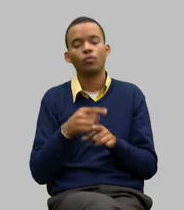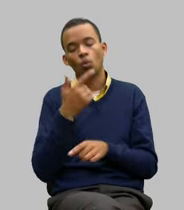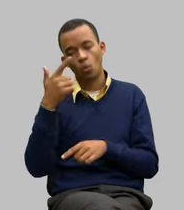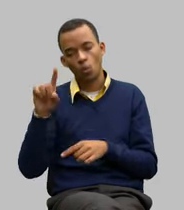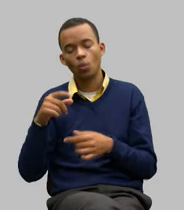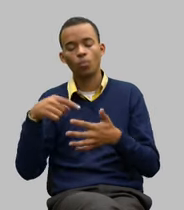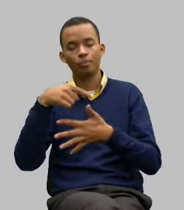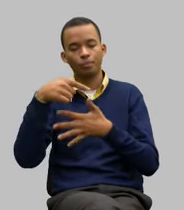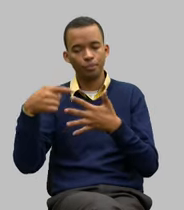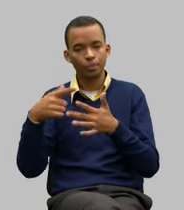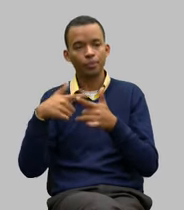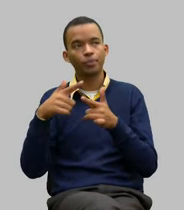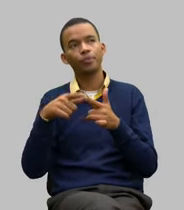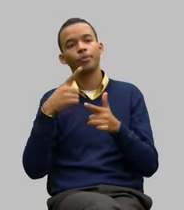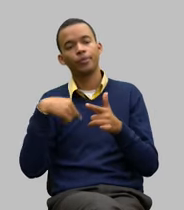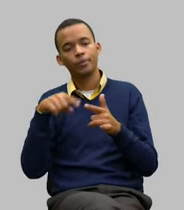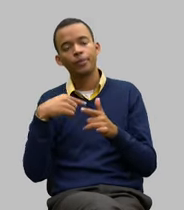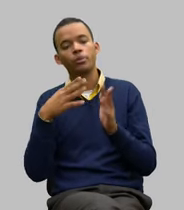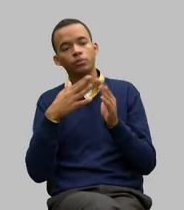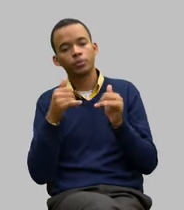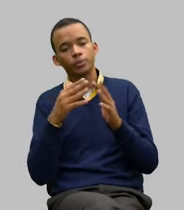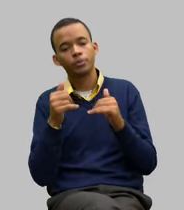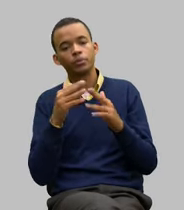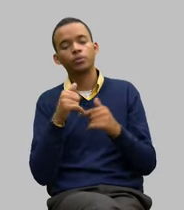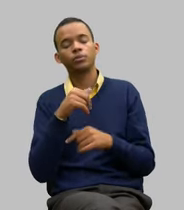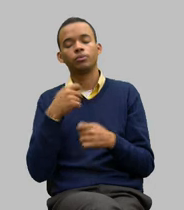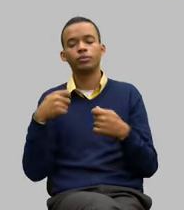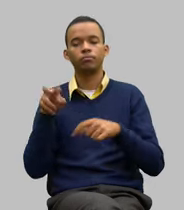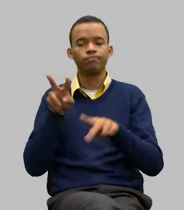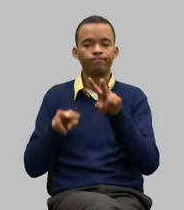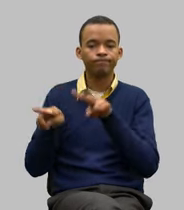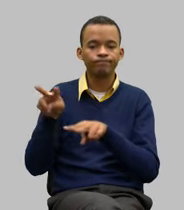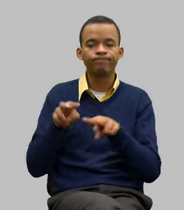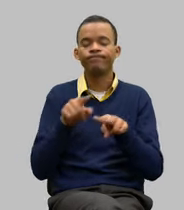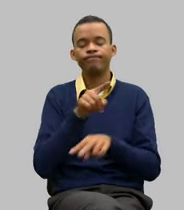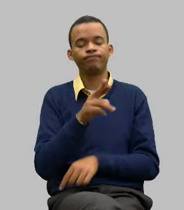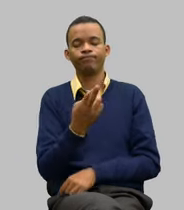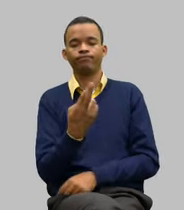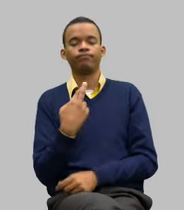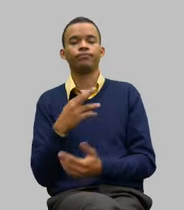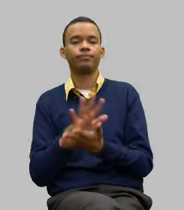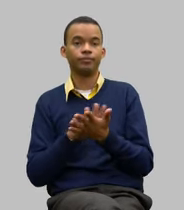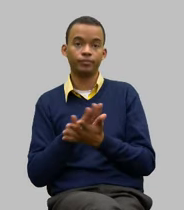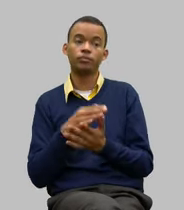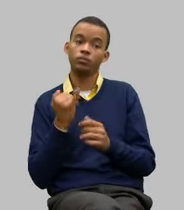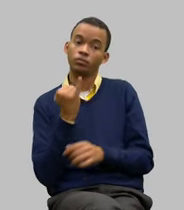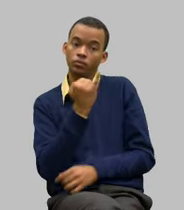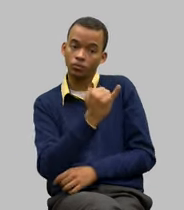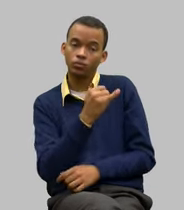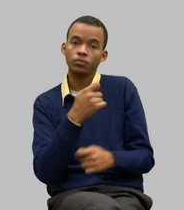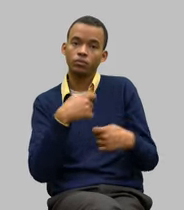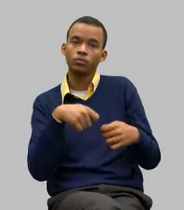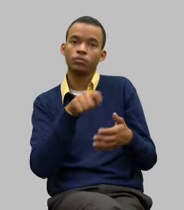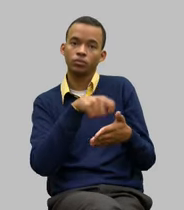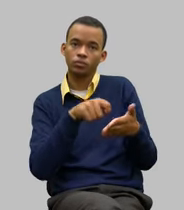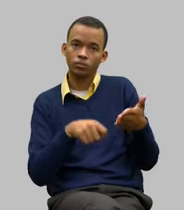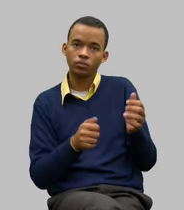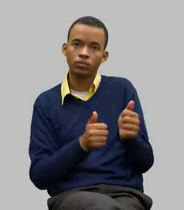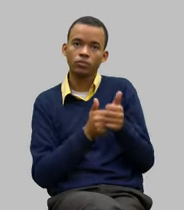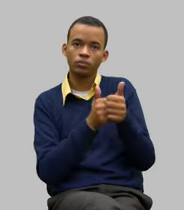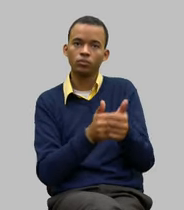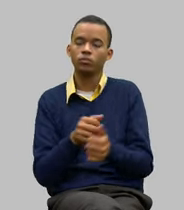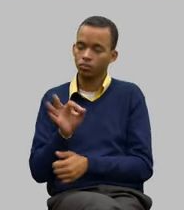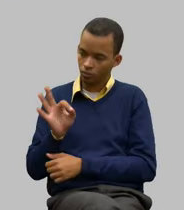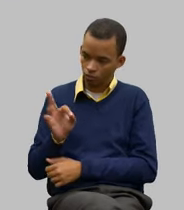Então queria deixar aqui consignado já que a assessoria do senhor tá acompanhando tá anotando mas essa denúncia não o senhor pode ter certeza Deputado o